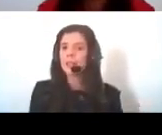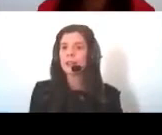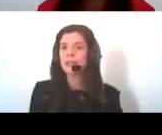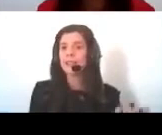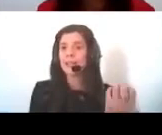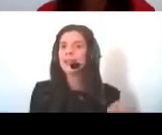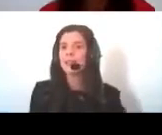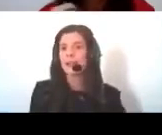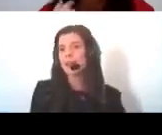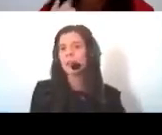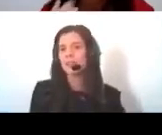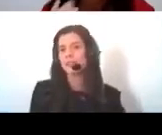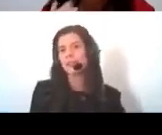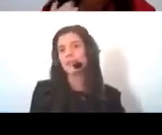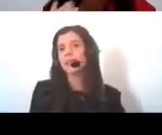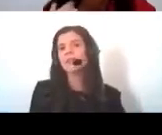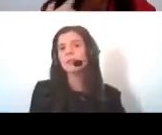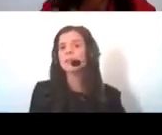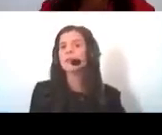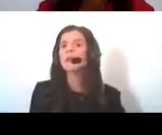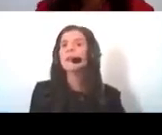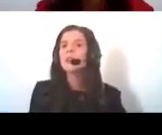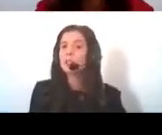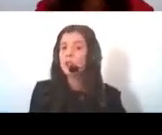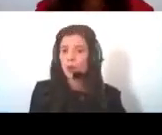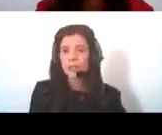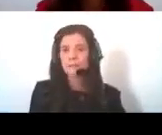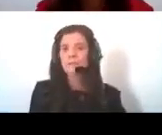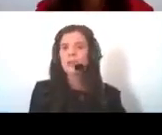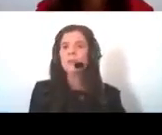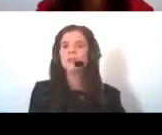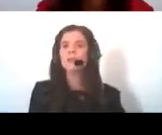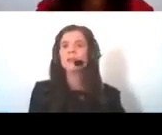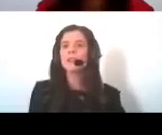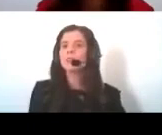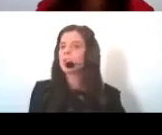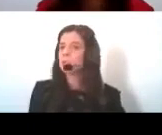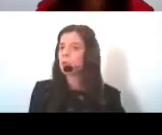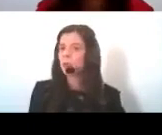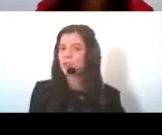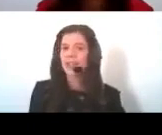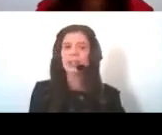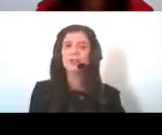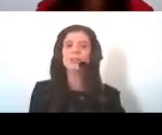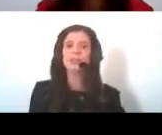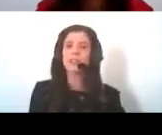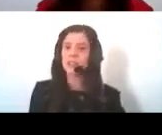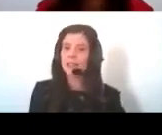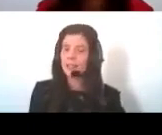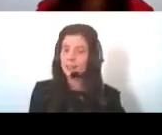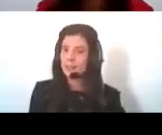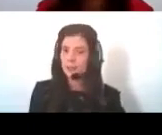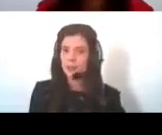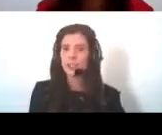que adentrar esse cargo, apesar de ser externo, tem que ser uma pessoa idônea, uma pessoa que não respondeu processos em